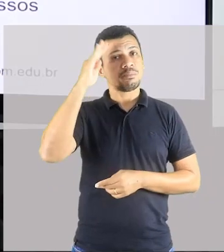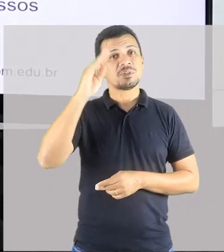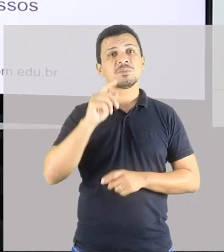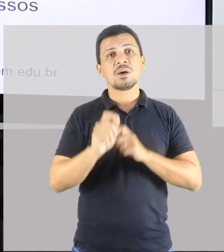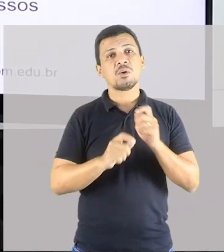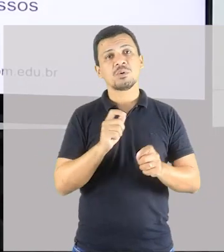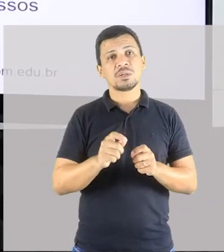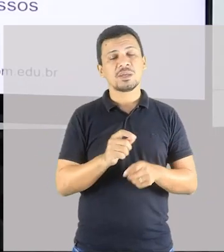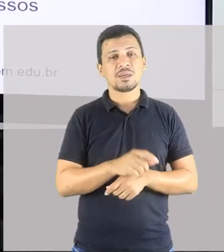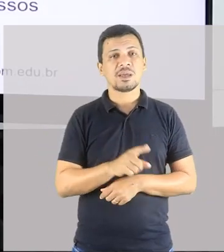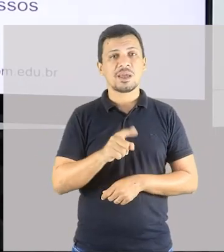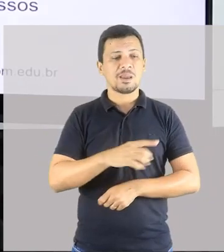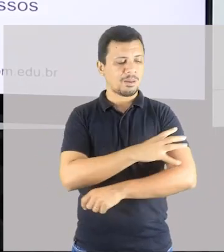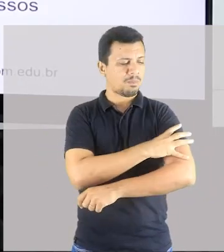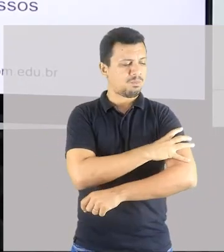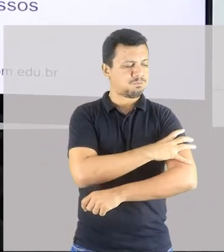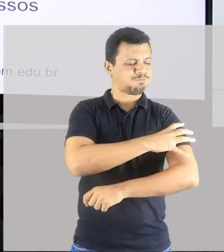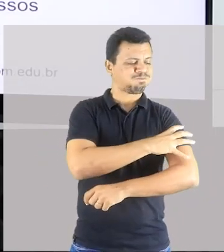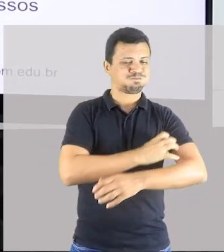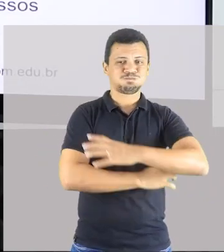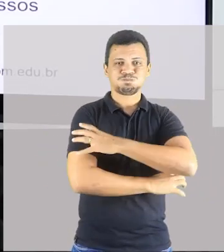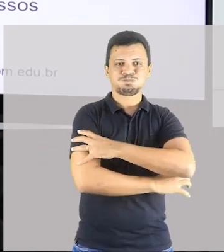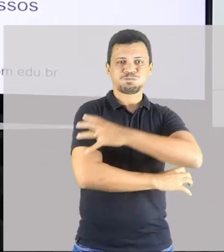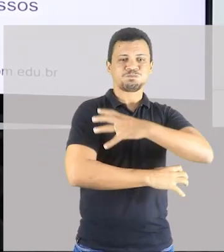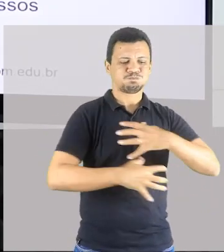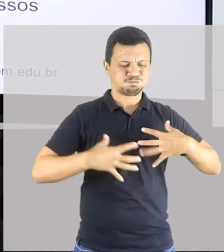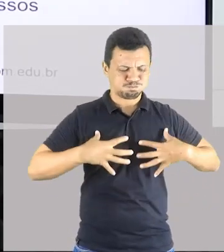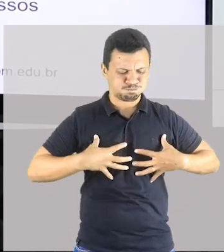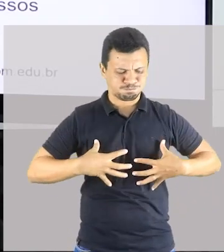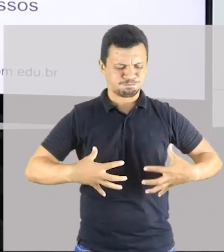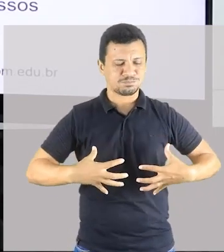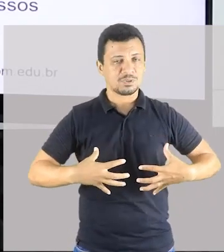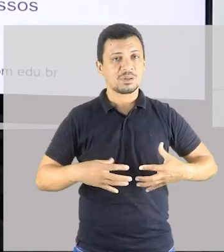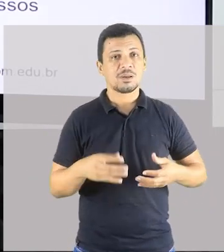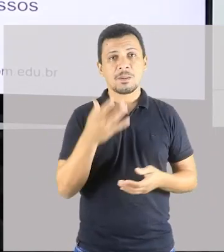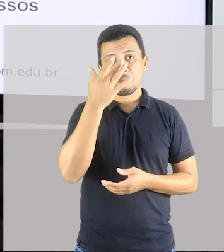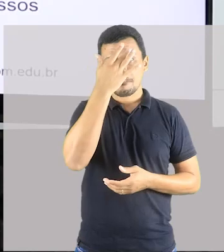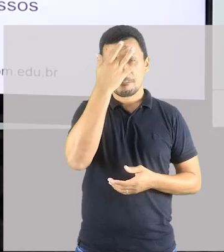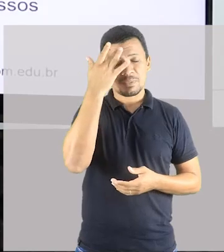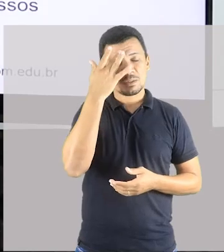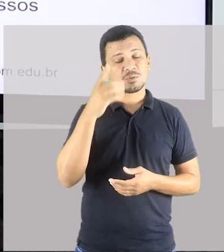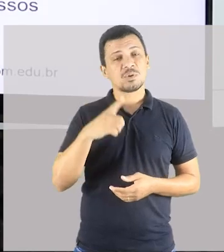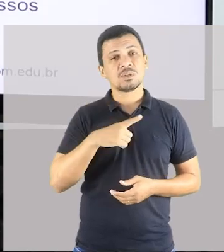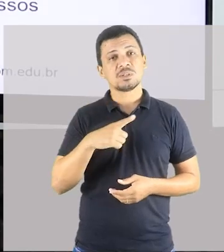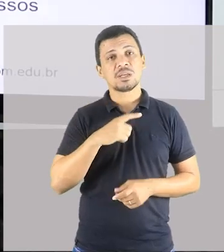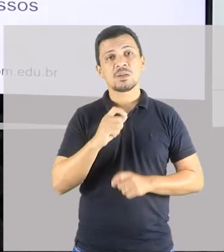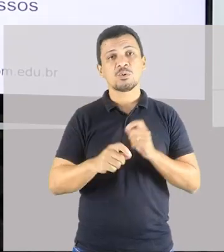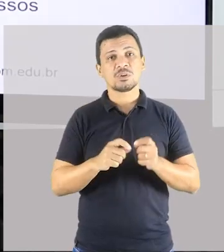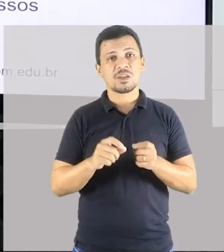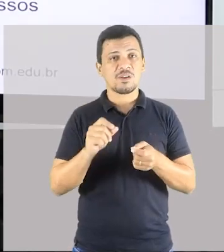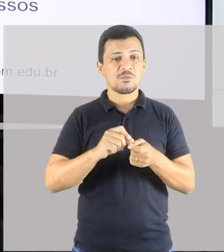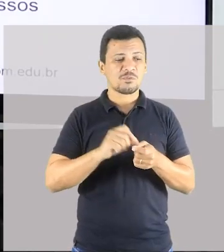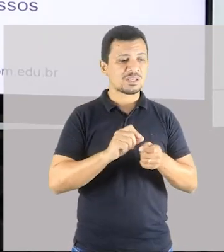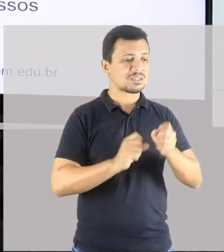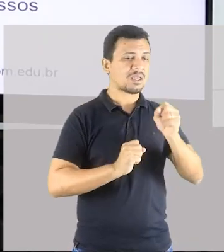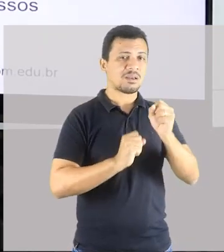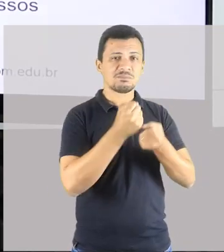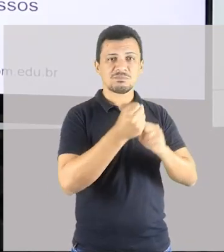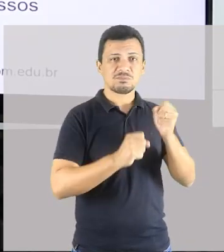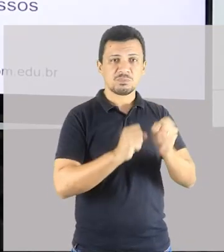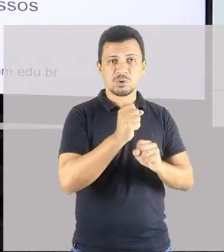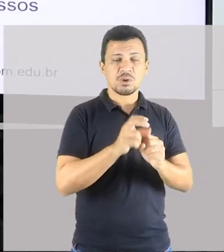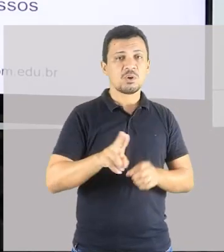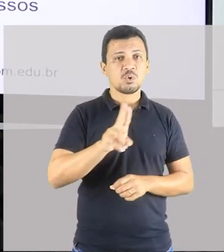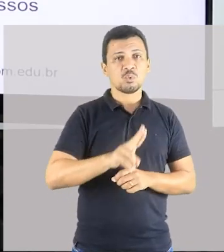é aumento da massa muscular, que é o que leva muitas pessoas a sintetizar e utilizar